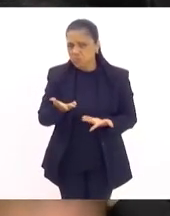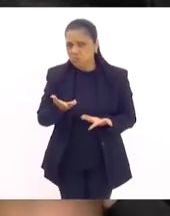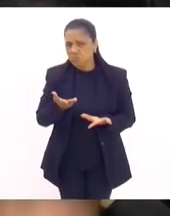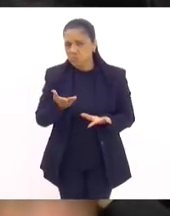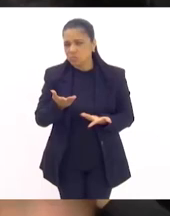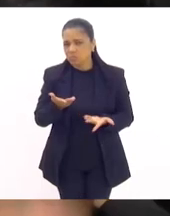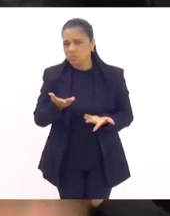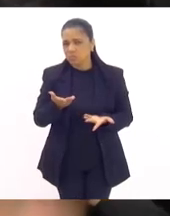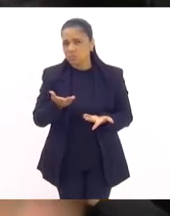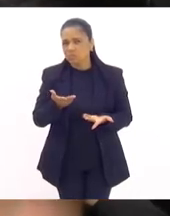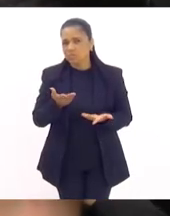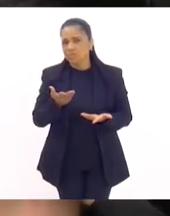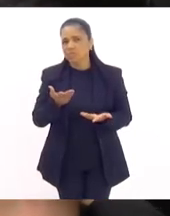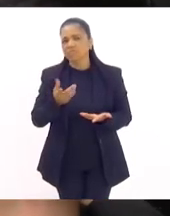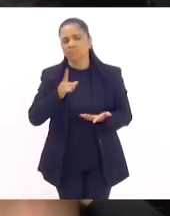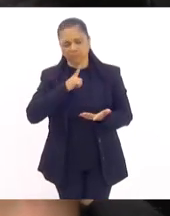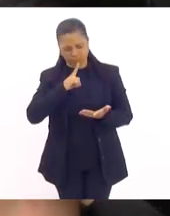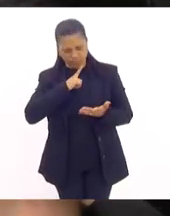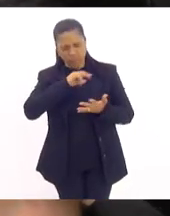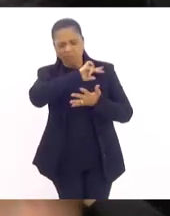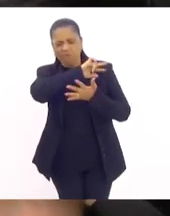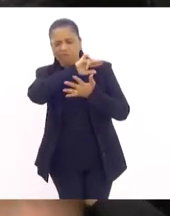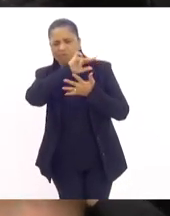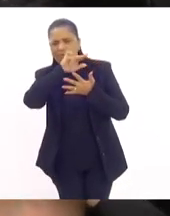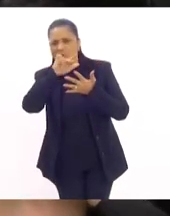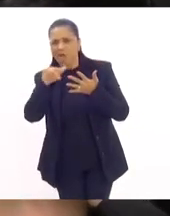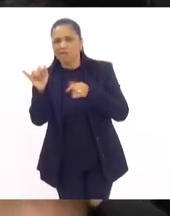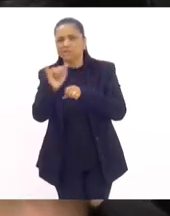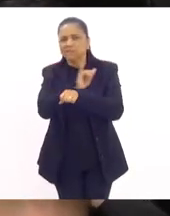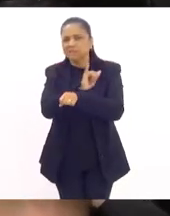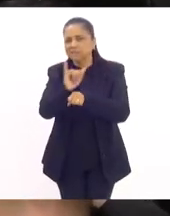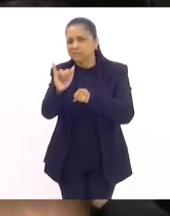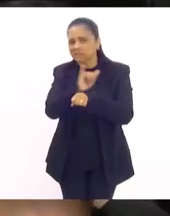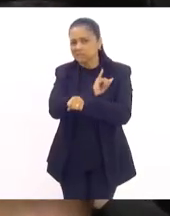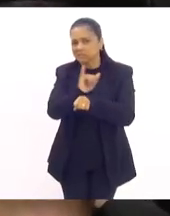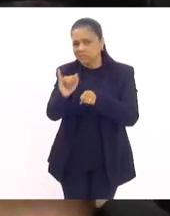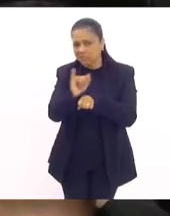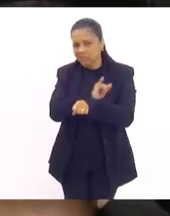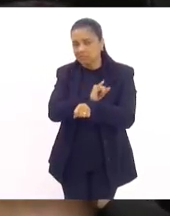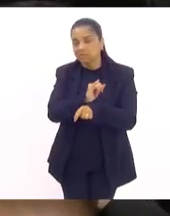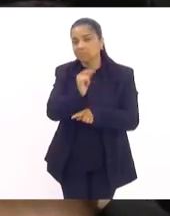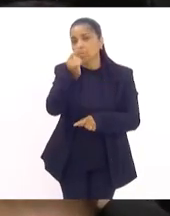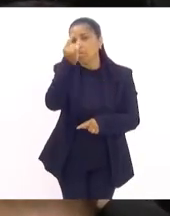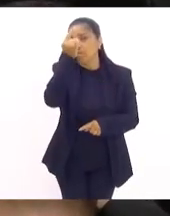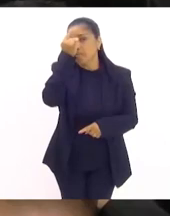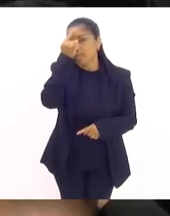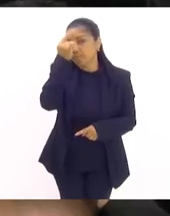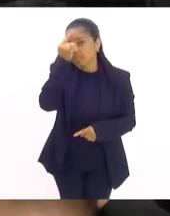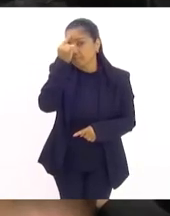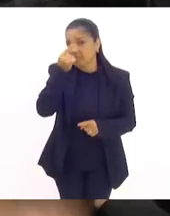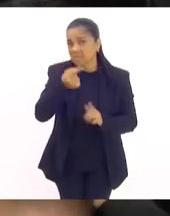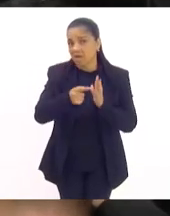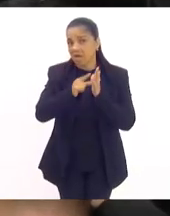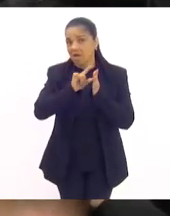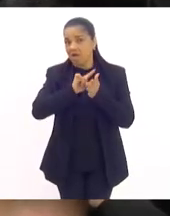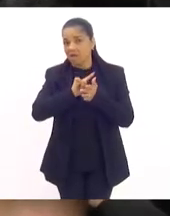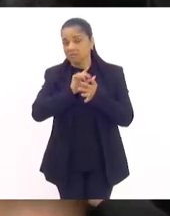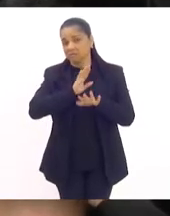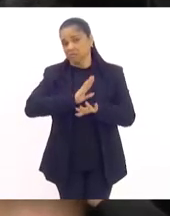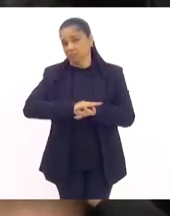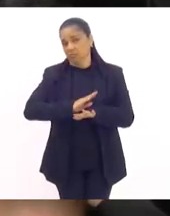Existem várias medidas que podem ser pensadas neste